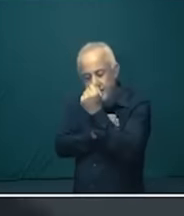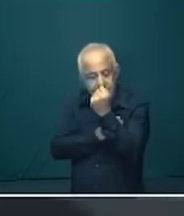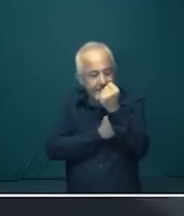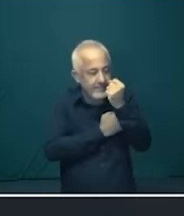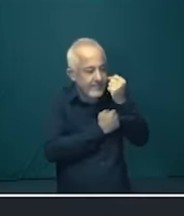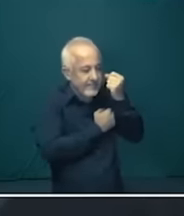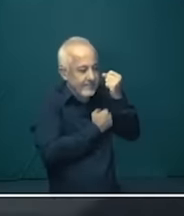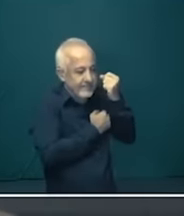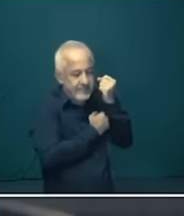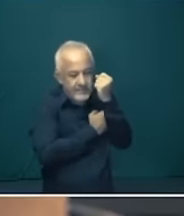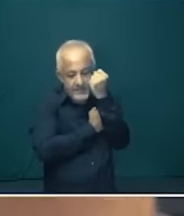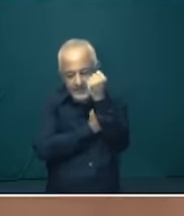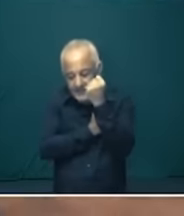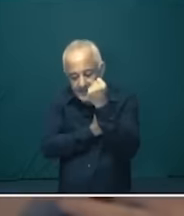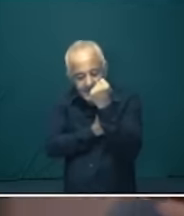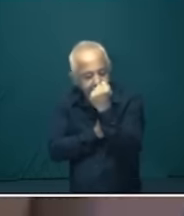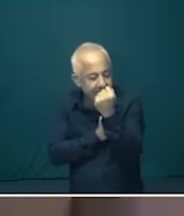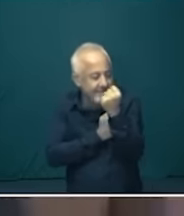Beba um chá.